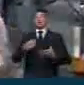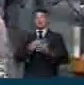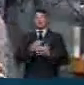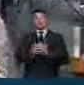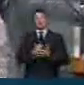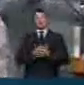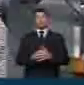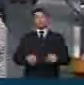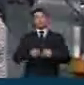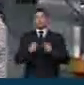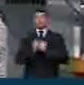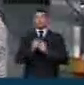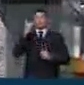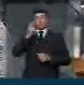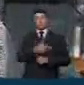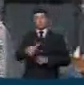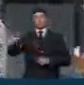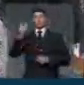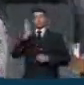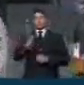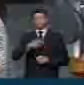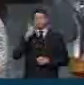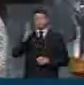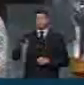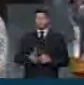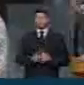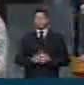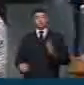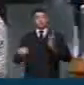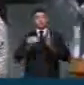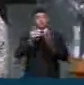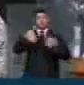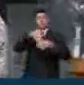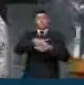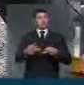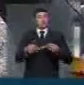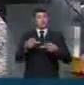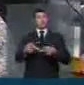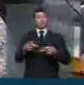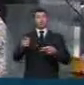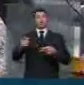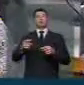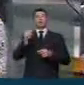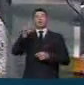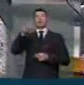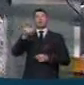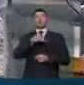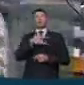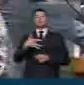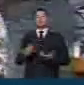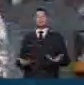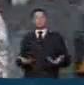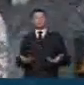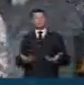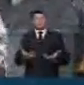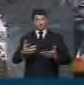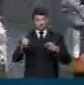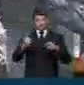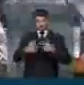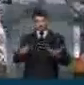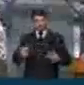junto com outros parlamentares que já o fizeram, de colocar em pauta o projeto dos agentes comunitários de saúde. No momento que se